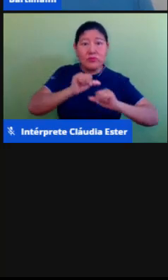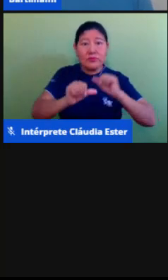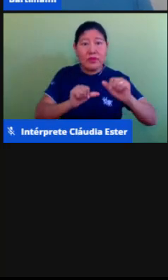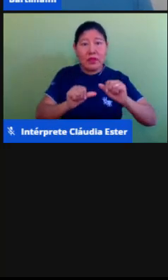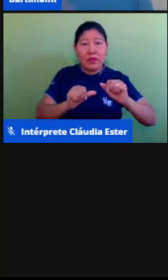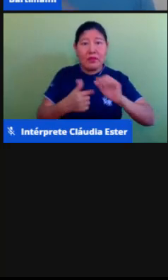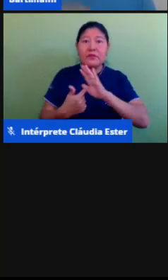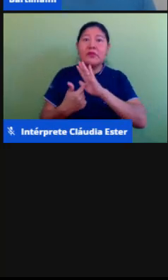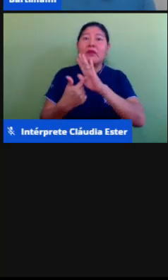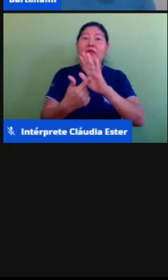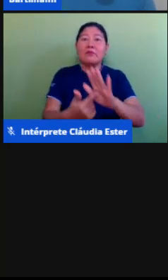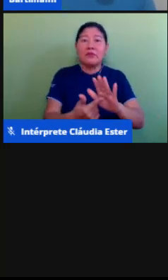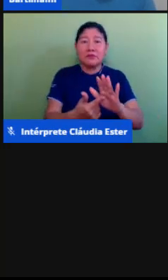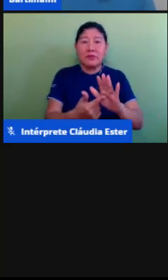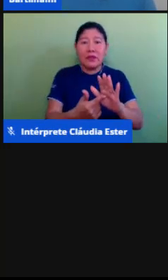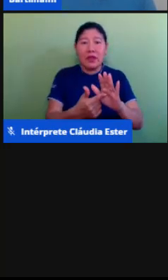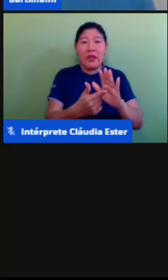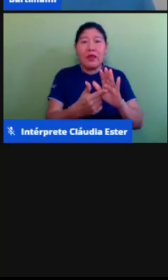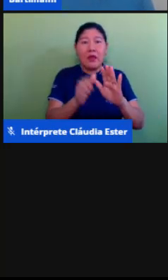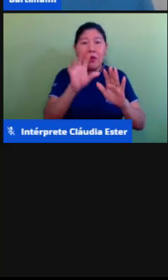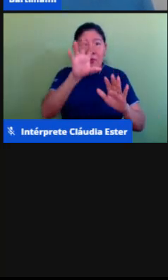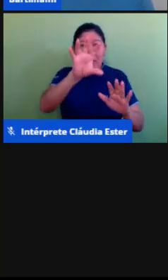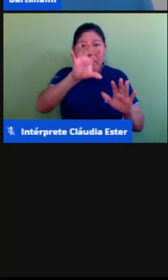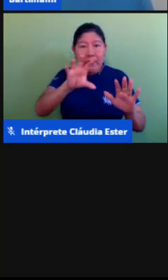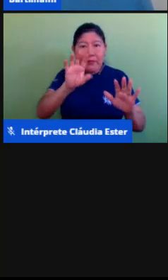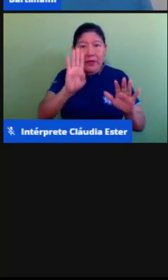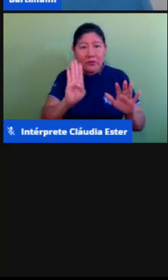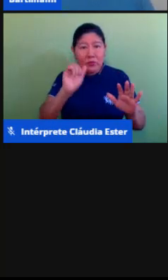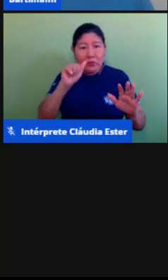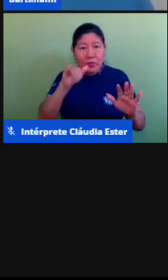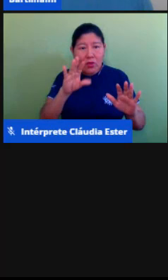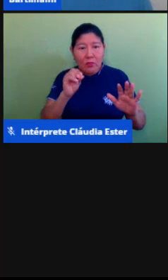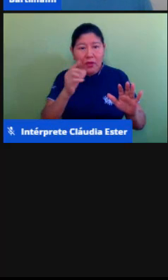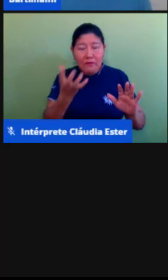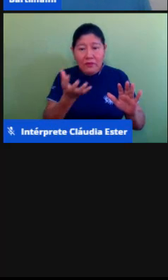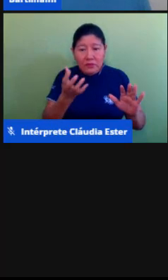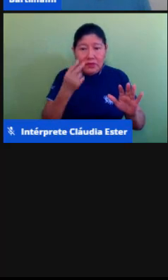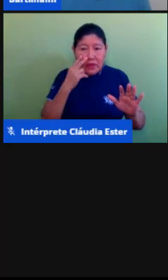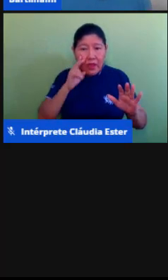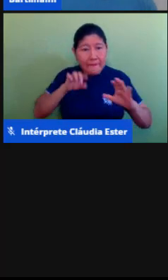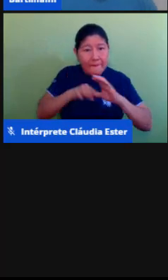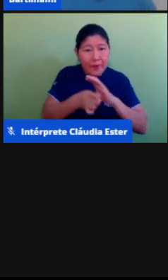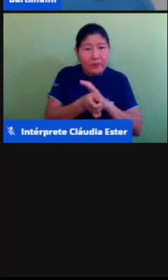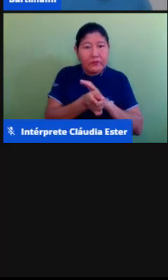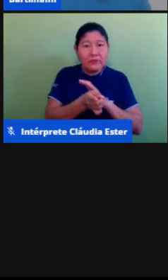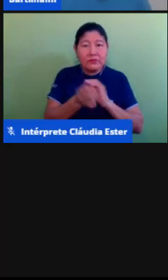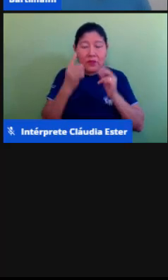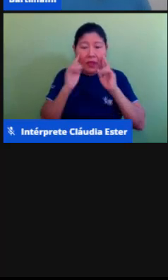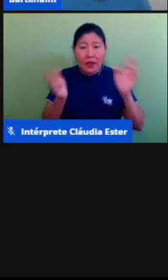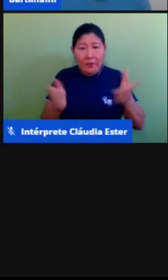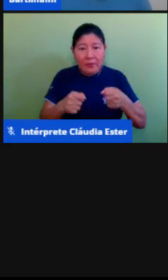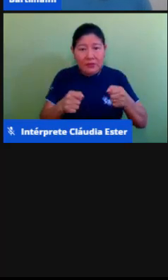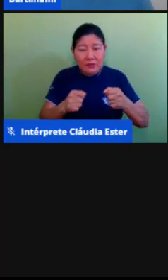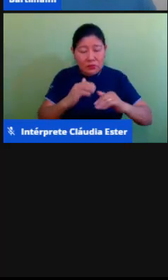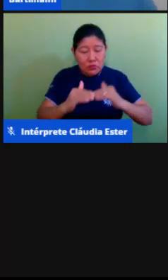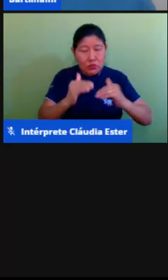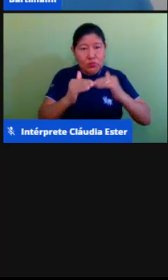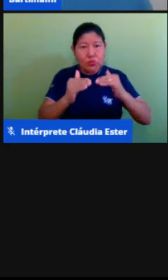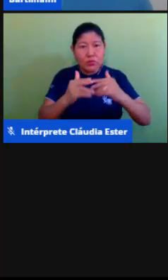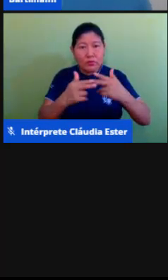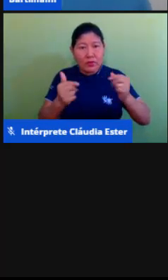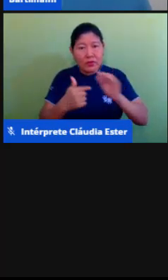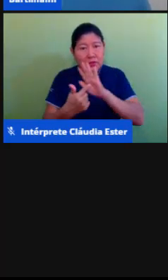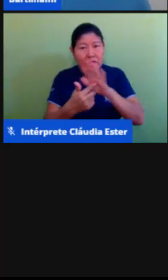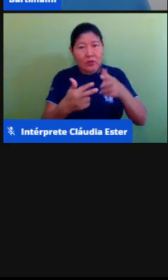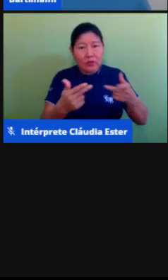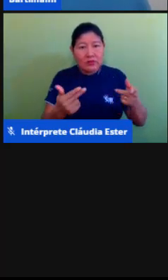dados do Map Biomas dentro do QGIS, tá? Caso você tenha interesse, facilidade de trabalhar diretamente com SIG, você pode trabalhar lá. Caso você